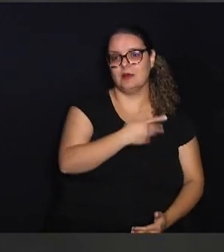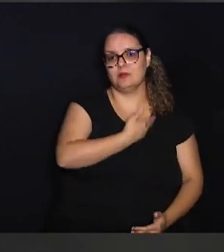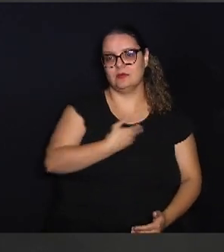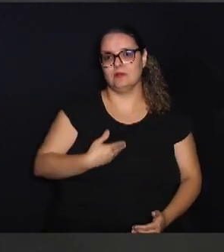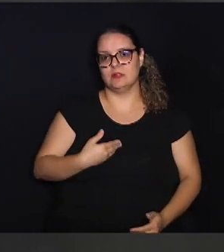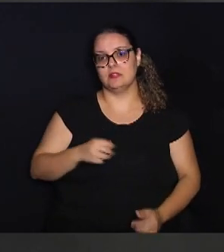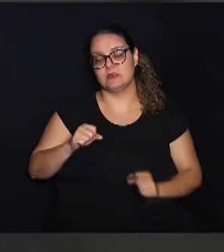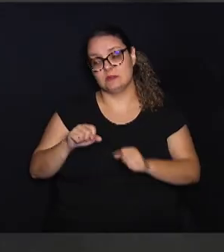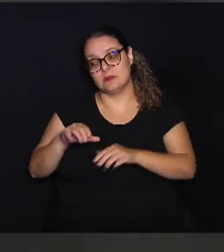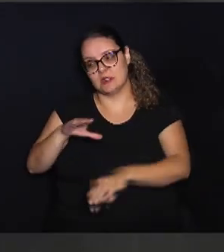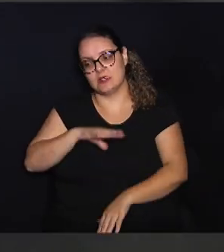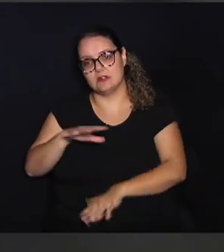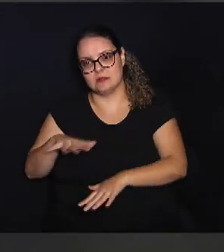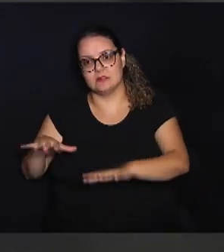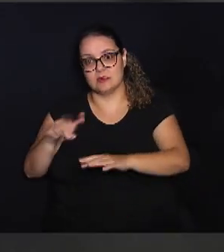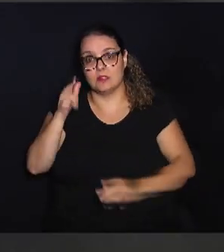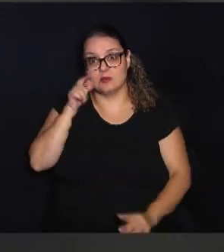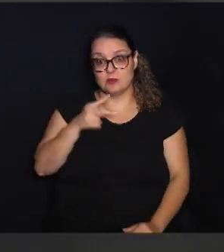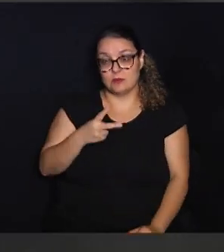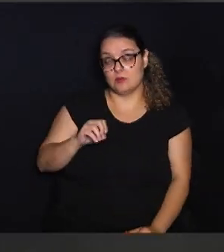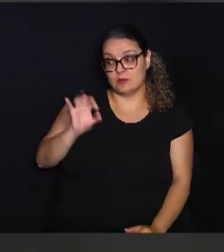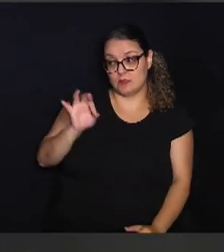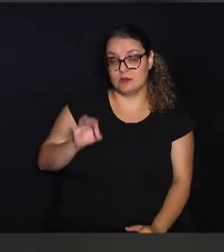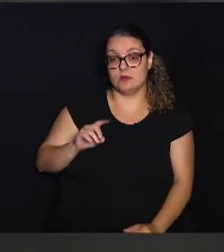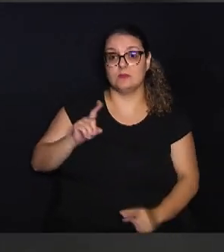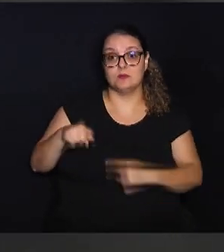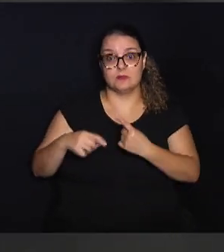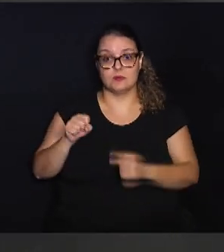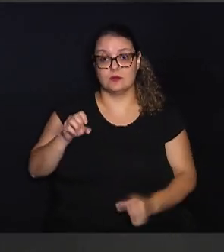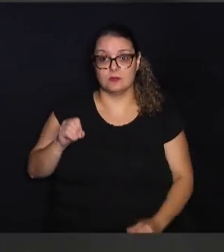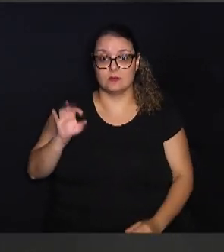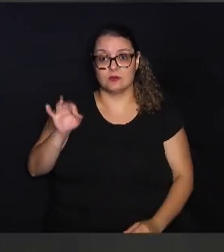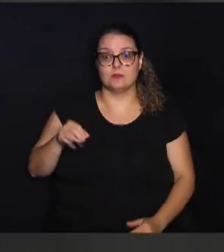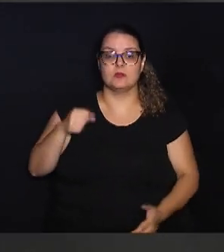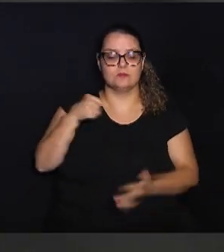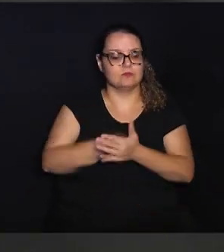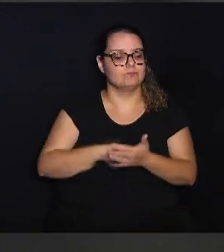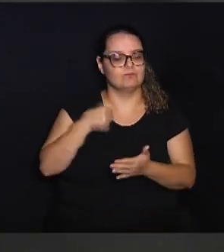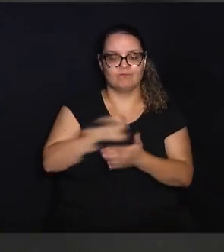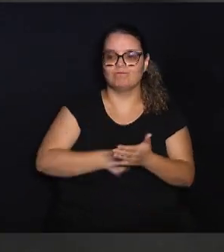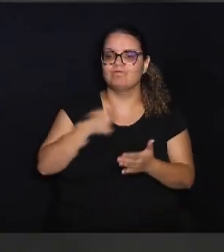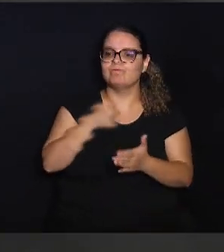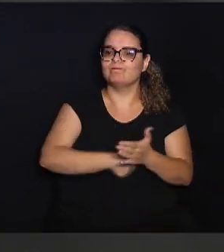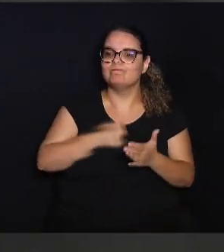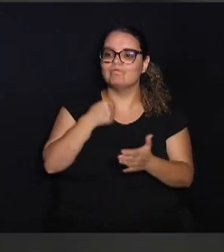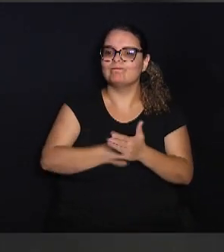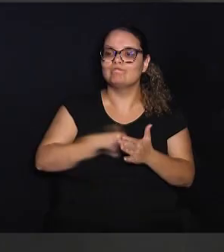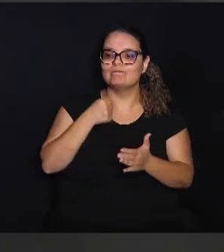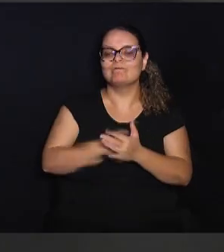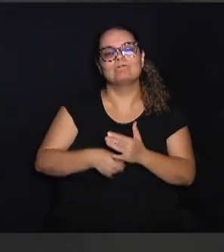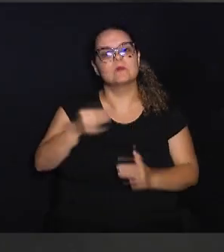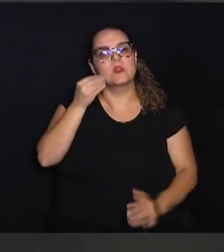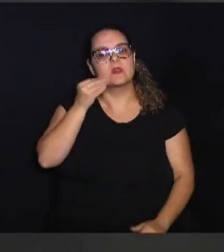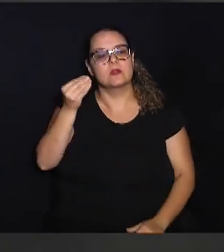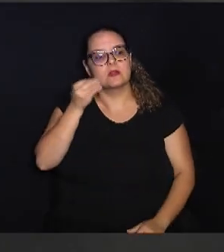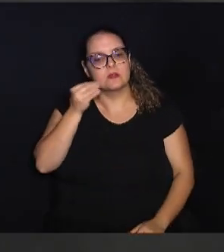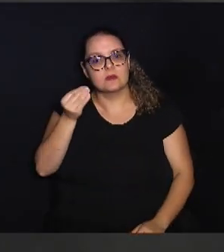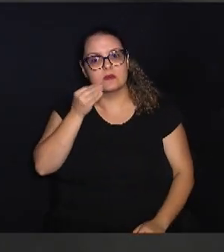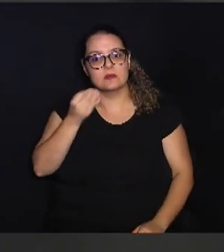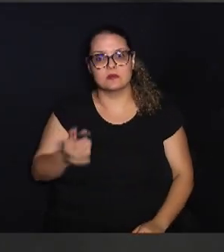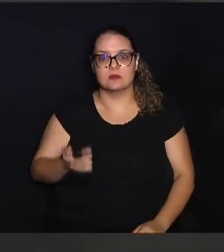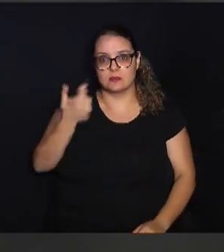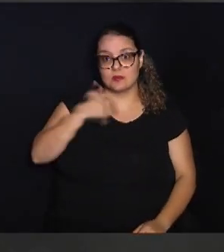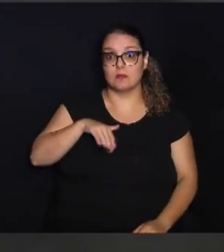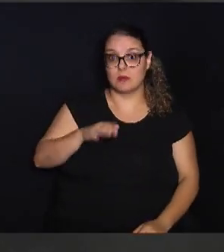os 20% lá que eu te falei. Os outros 80% eu ficava batendo o tempo todo. Então eu fiquei meio que sendo